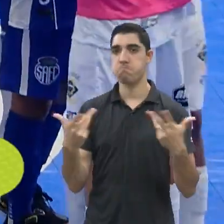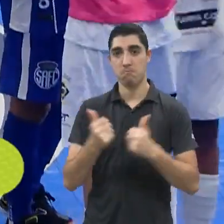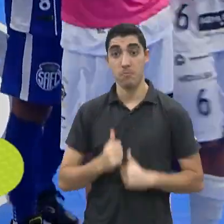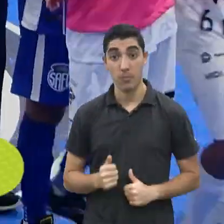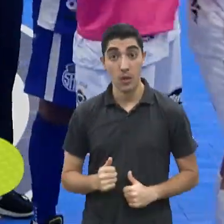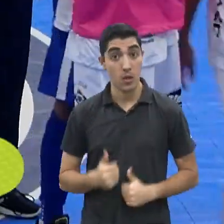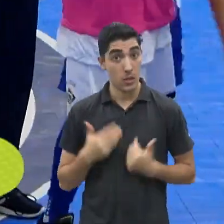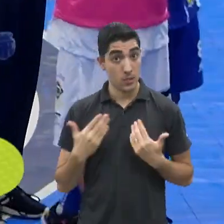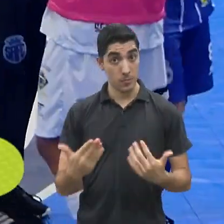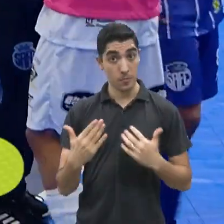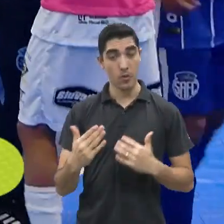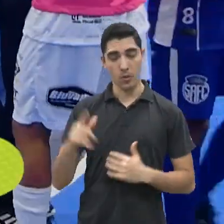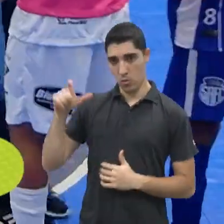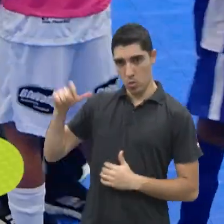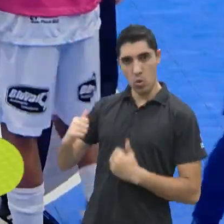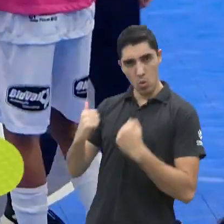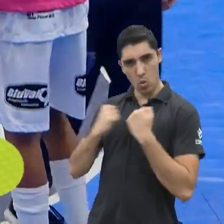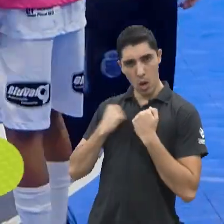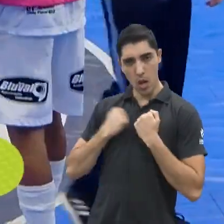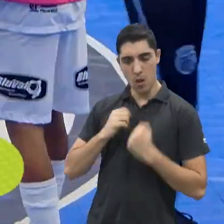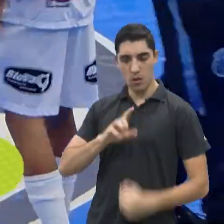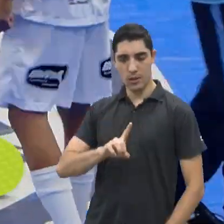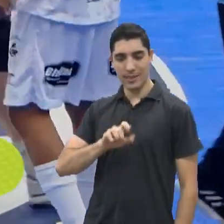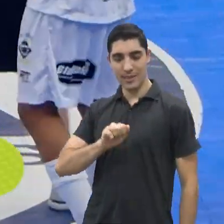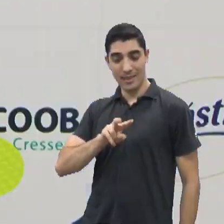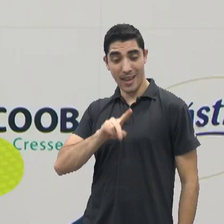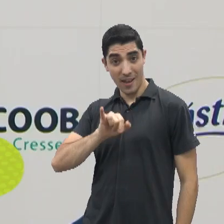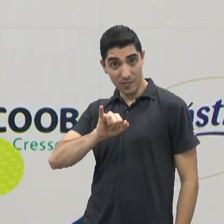partida, o goleiro David saiu satisfeito com o